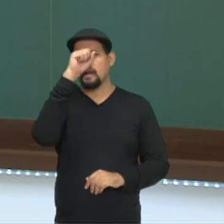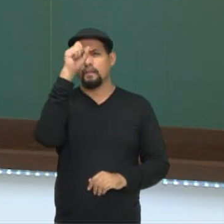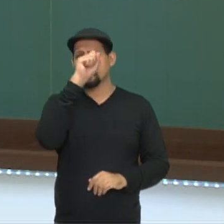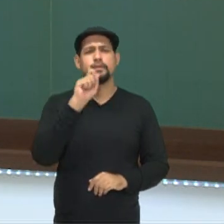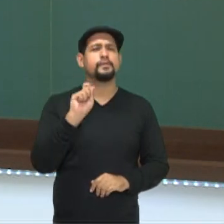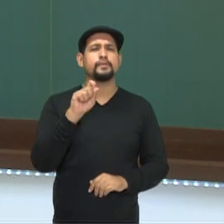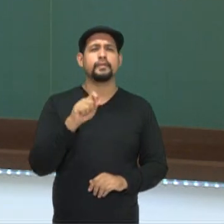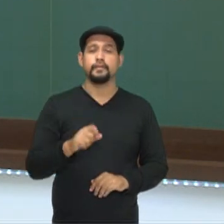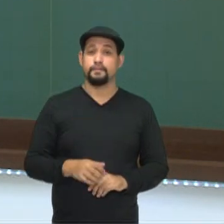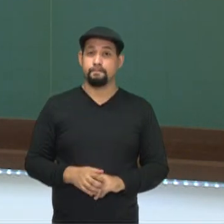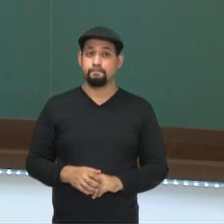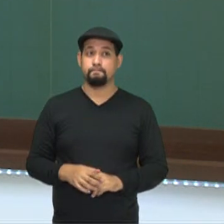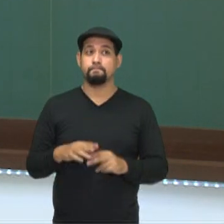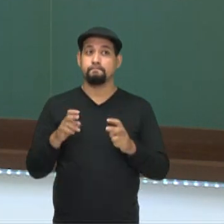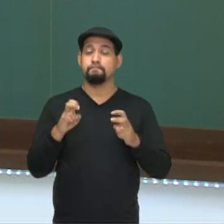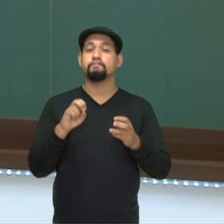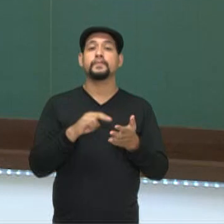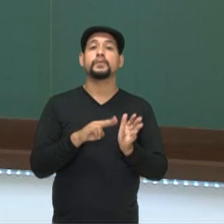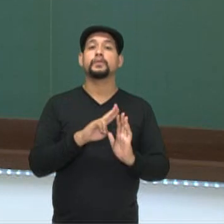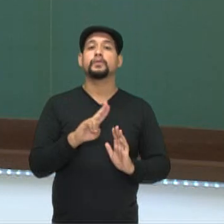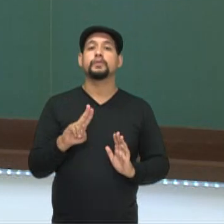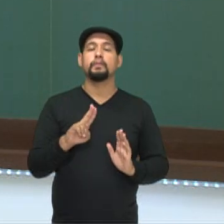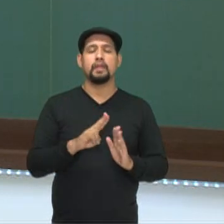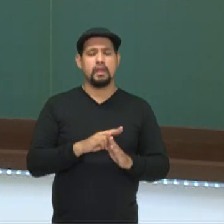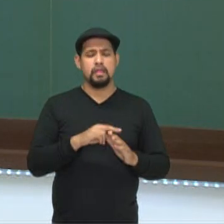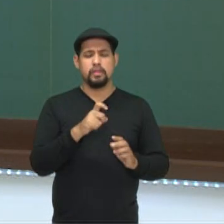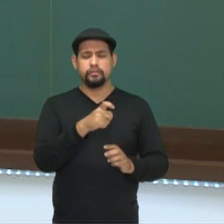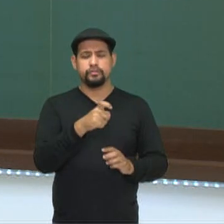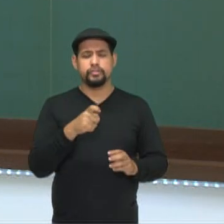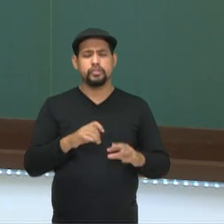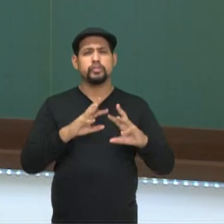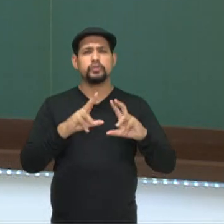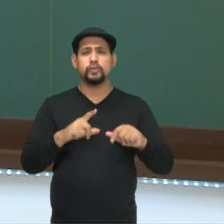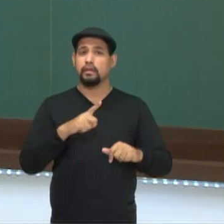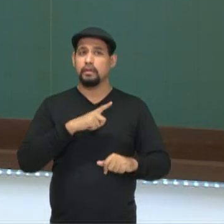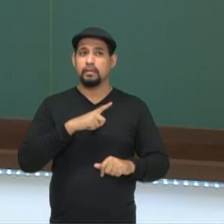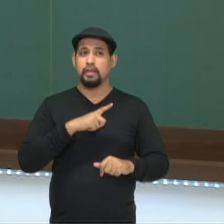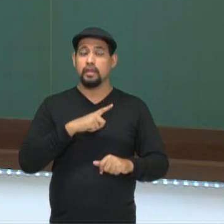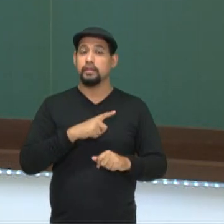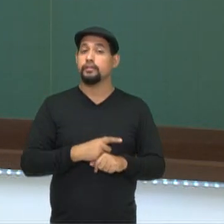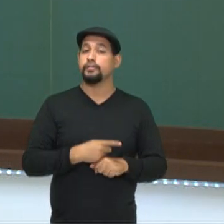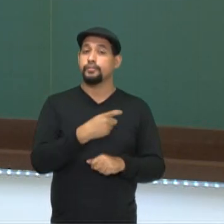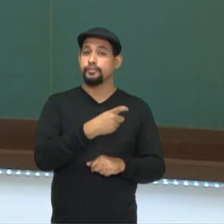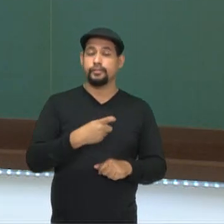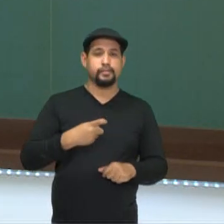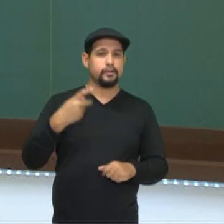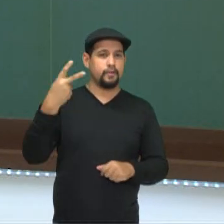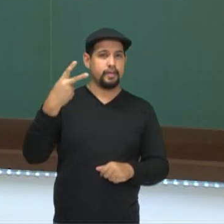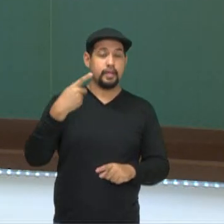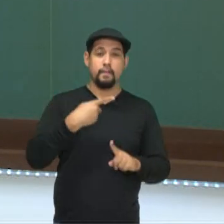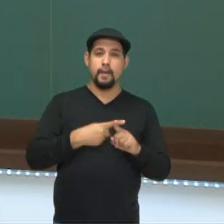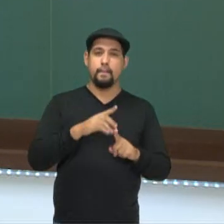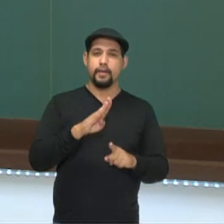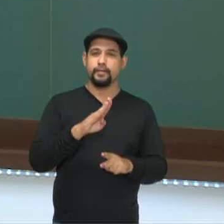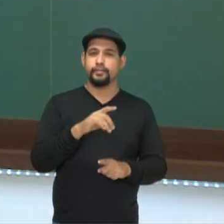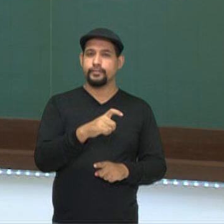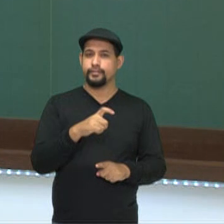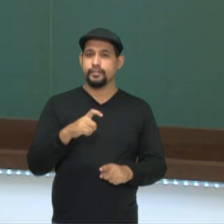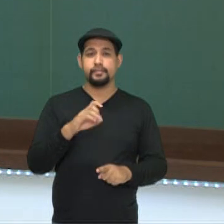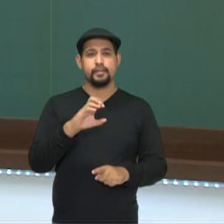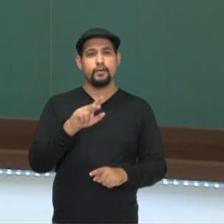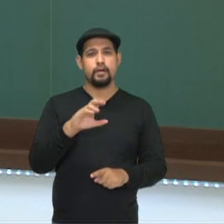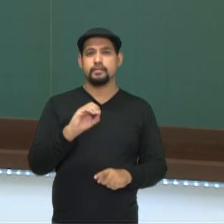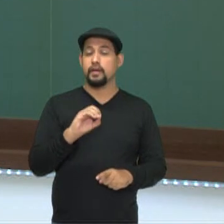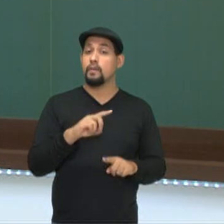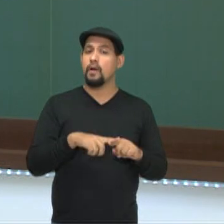hoje? Denomina-se equação do segundo grau na incógnita x toda a equação da forma ax² mais bx mais c igual a zero. Lembrando